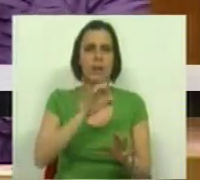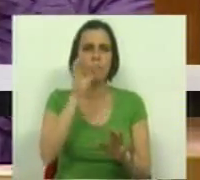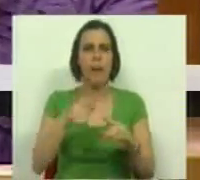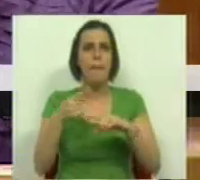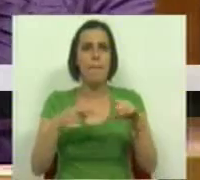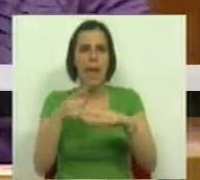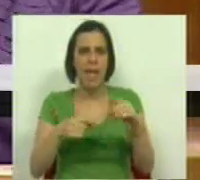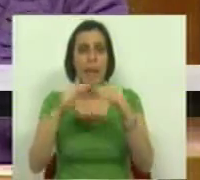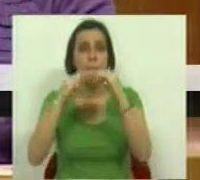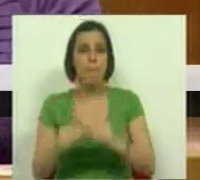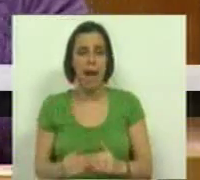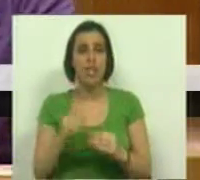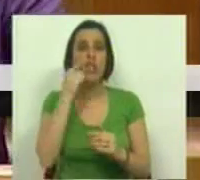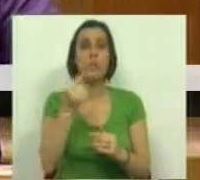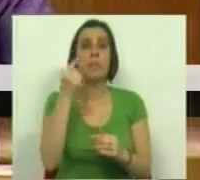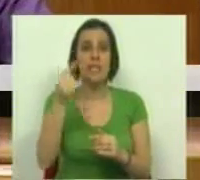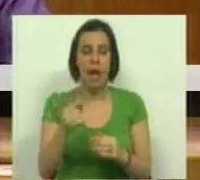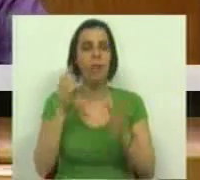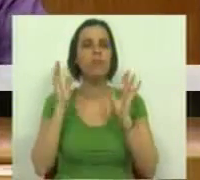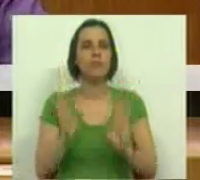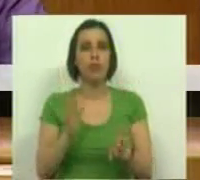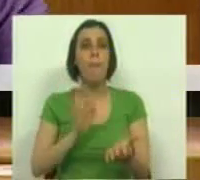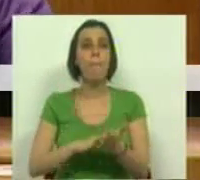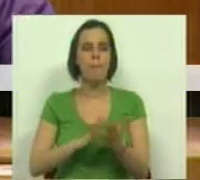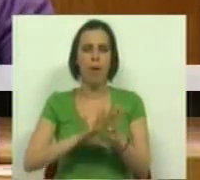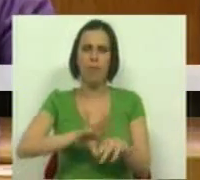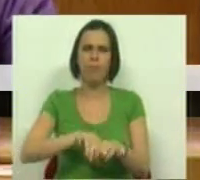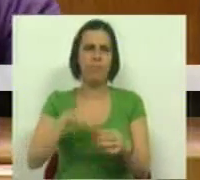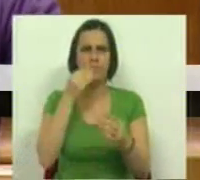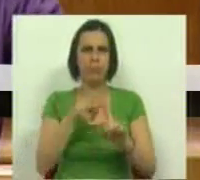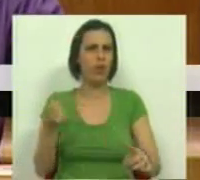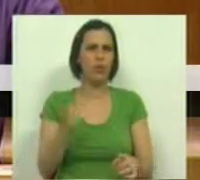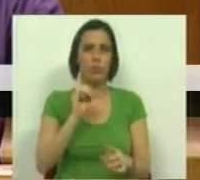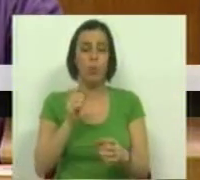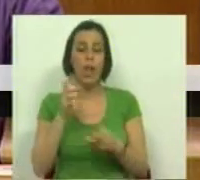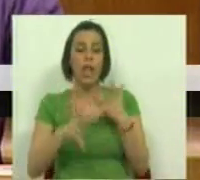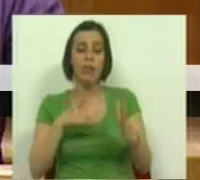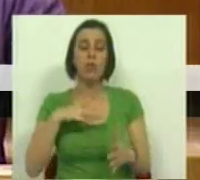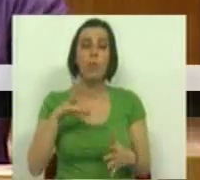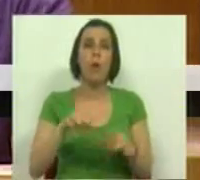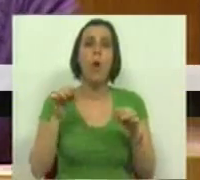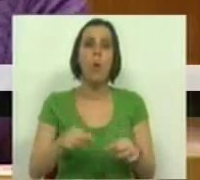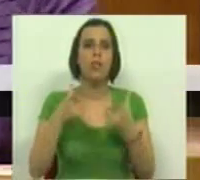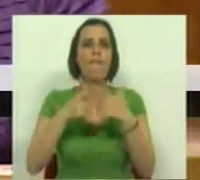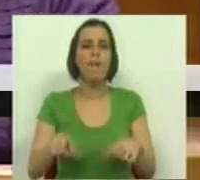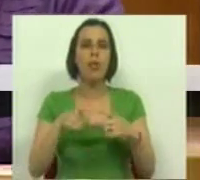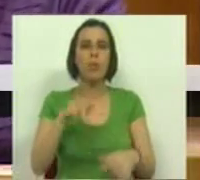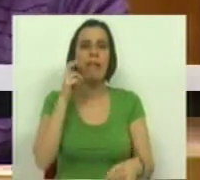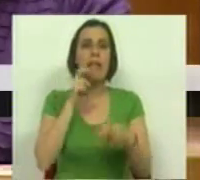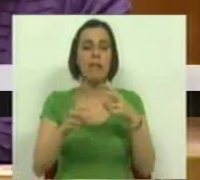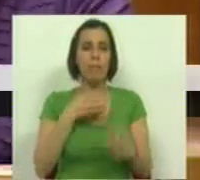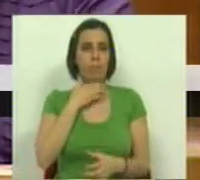tensão, média tensão e baixa tensão especial já se provou desastrosa. A indústria portuguesa tem hoje faturas de energia